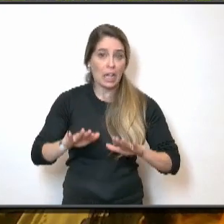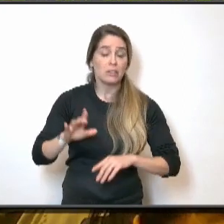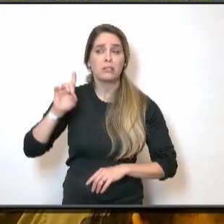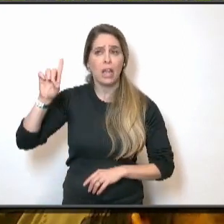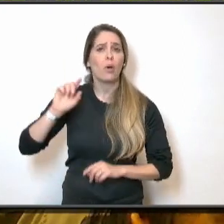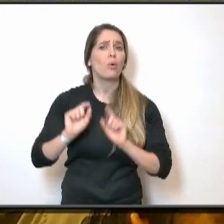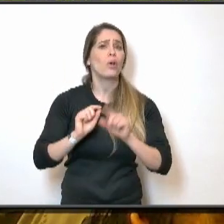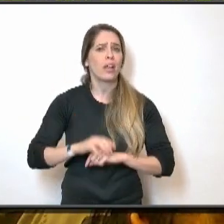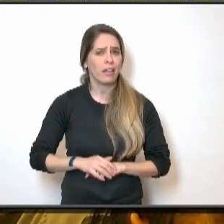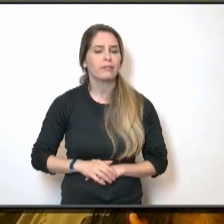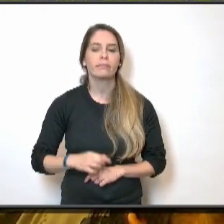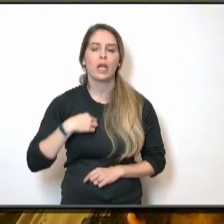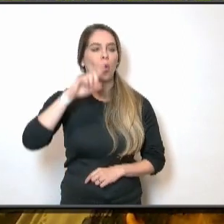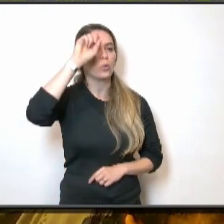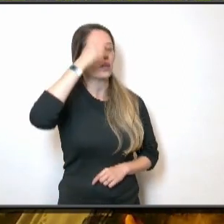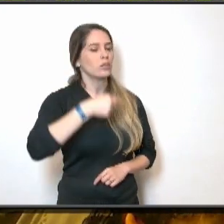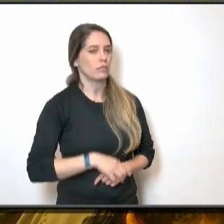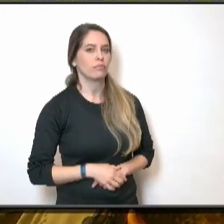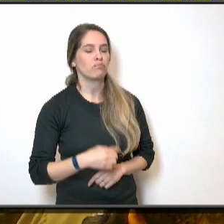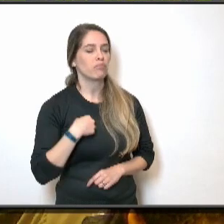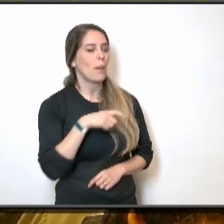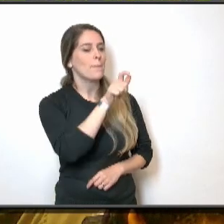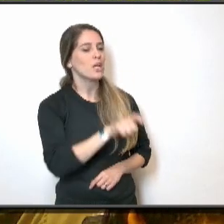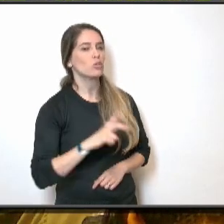decisão de avivar uma pessoa.